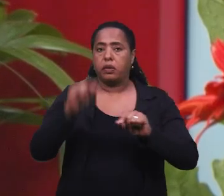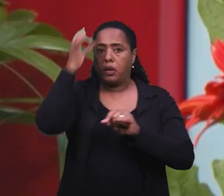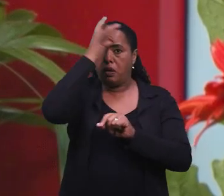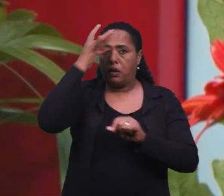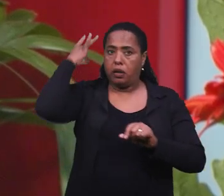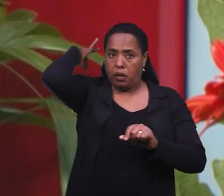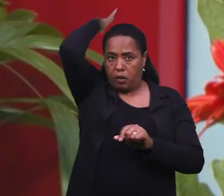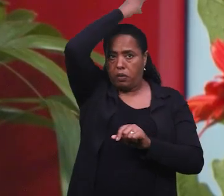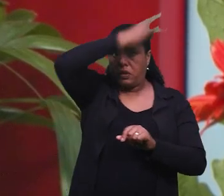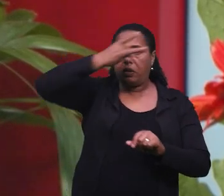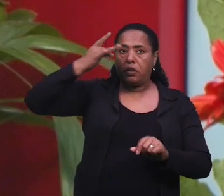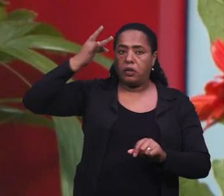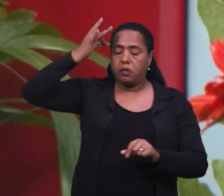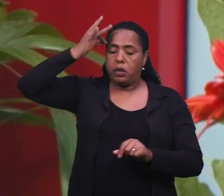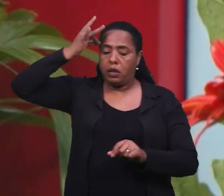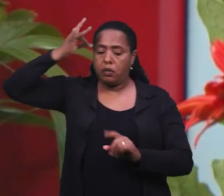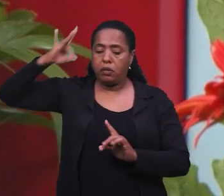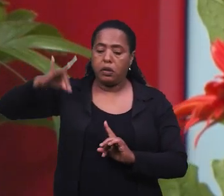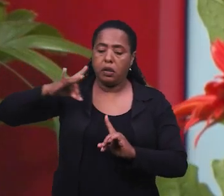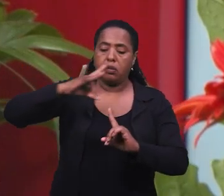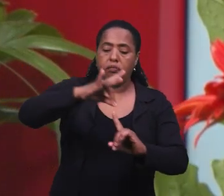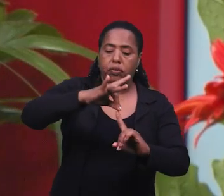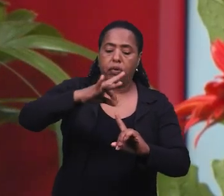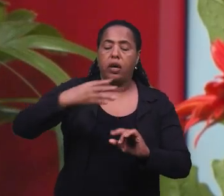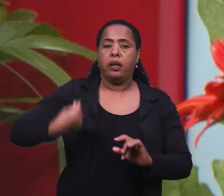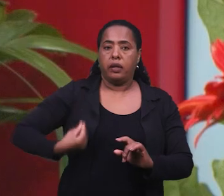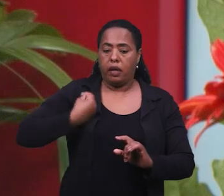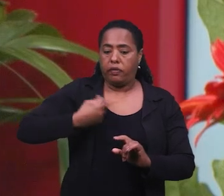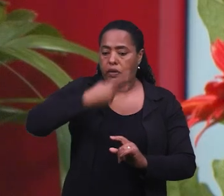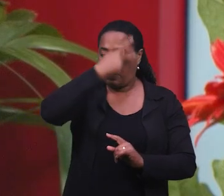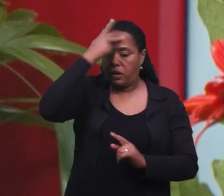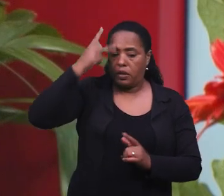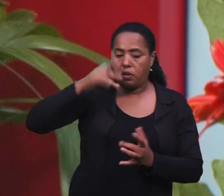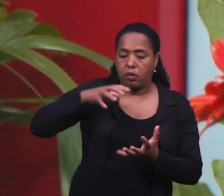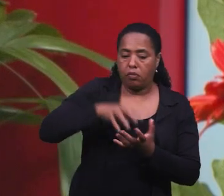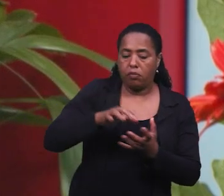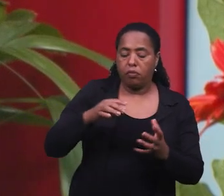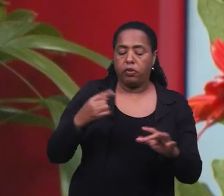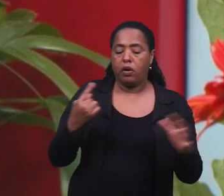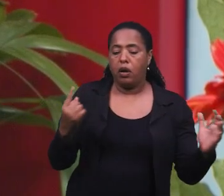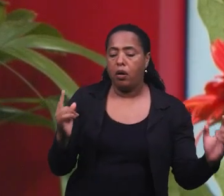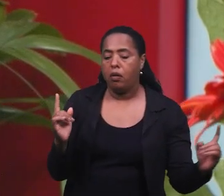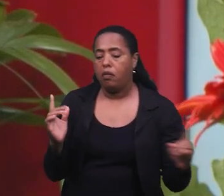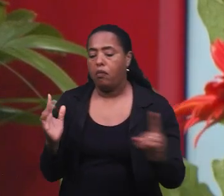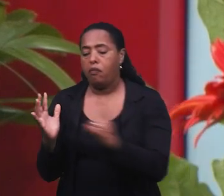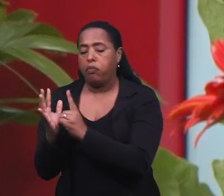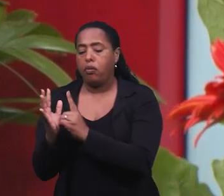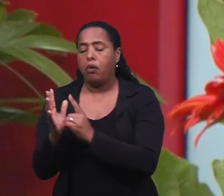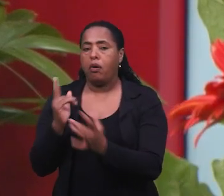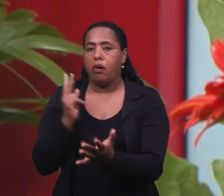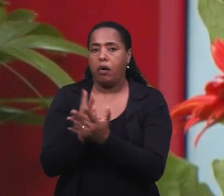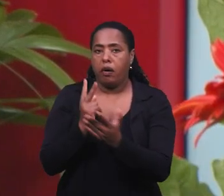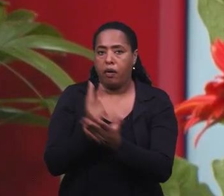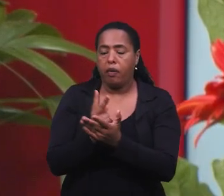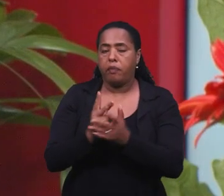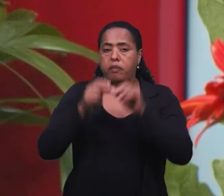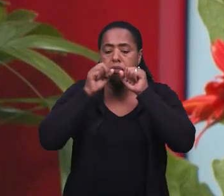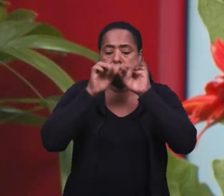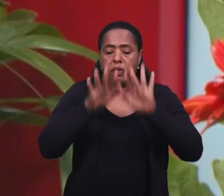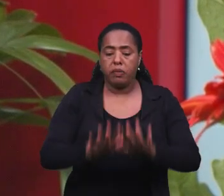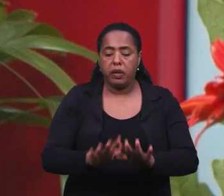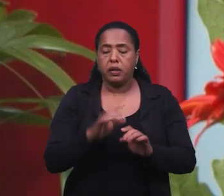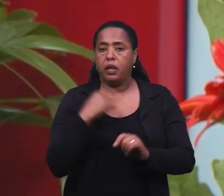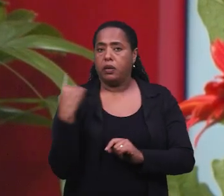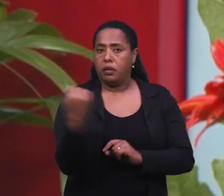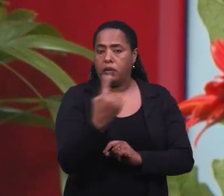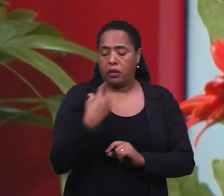quadro, também a TV Web, a Rádio Manaim, porque nós precisamos lembrar também, pastor Abel, de que